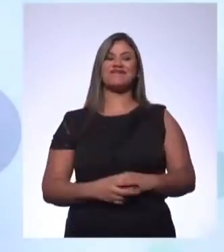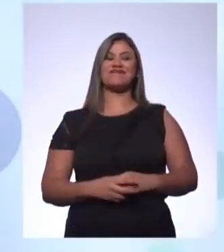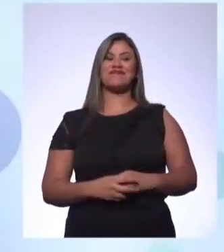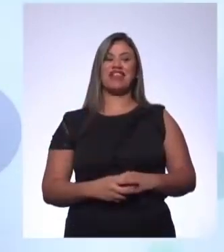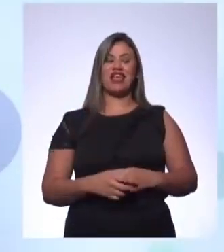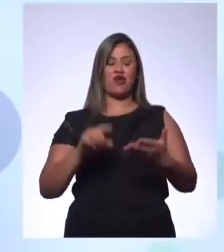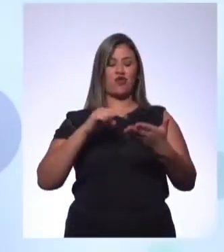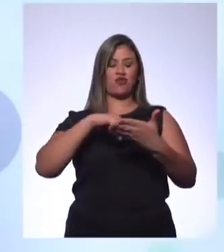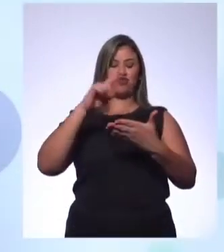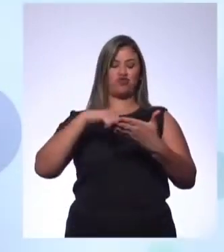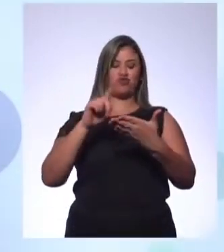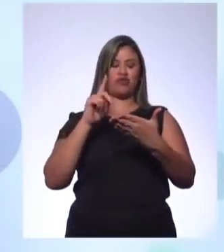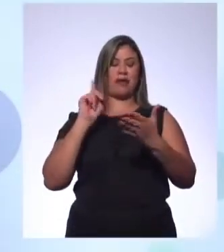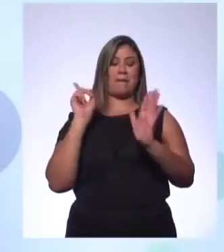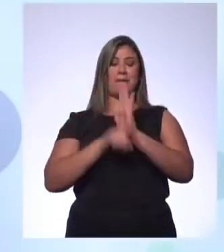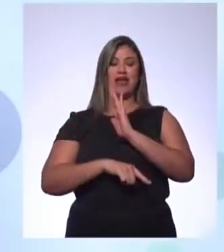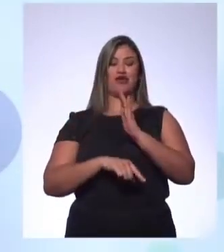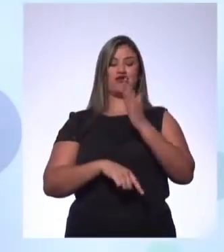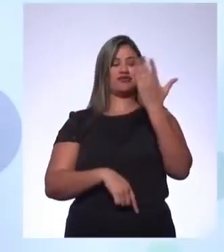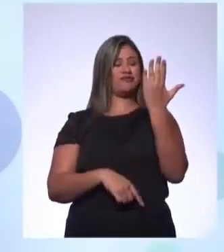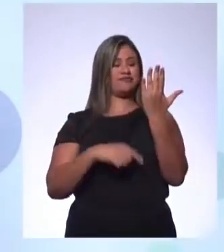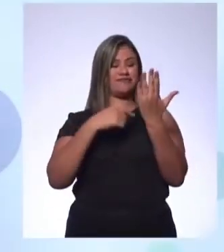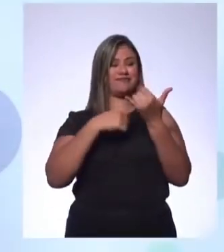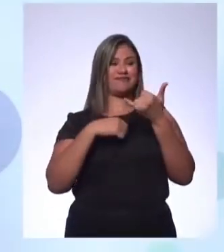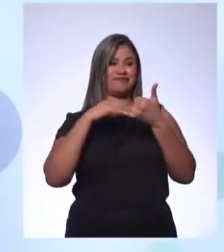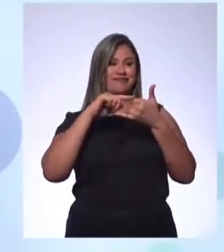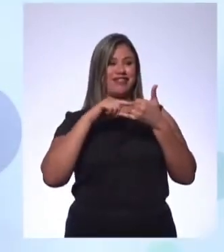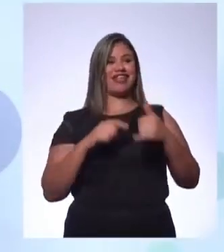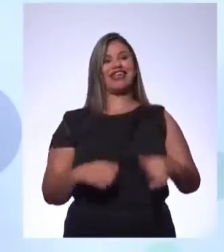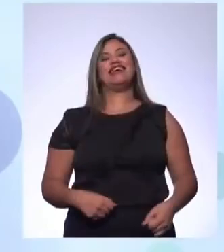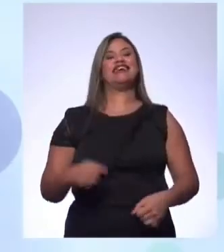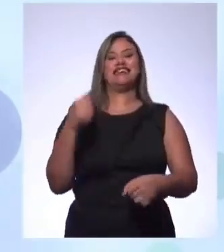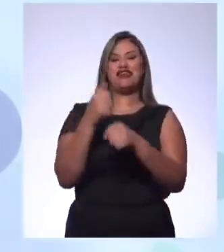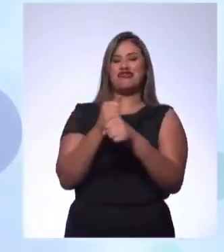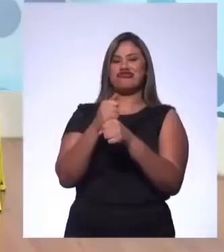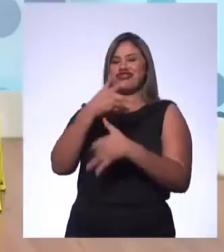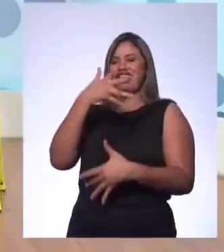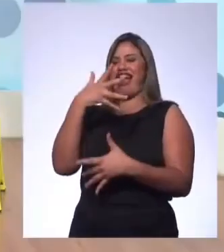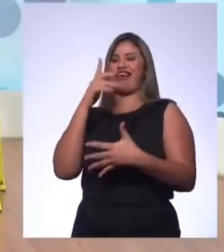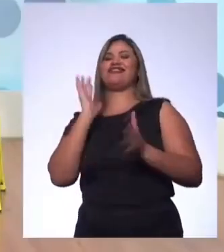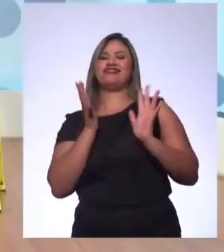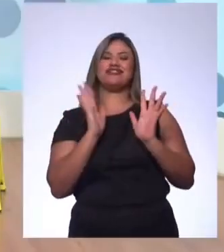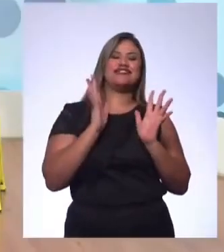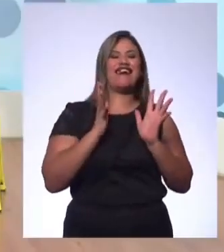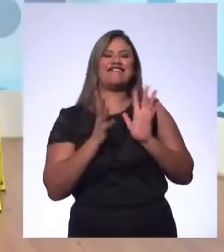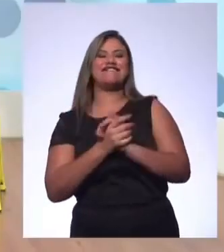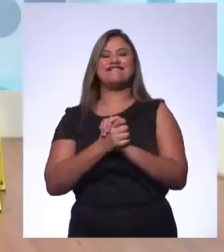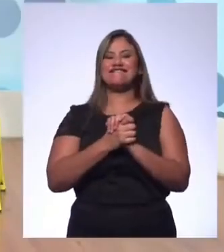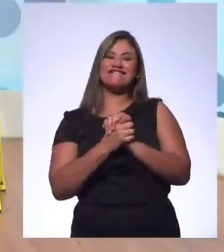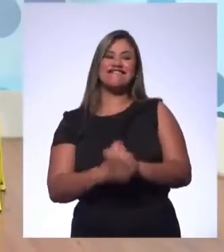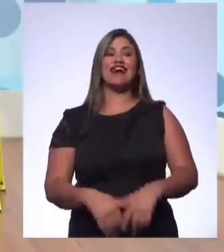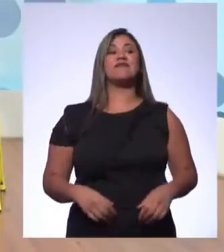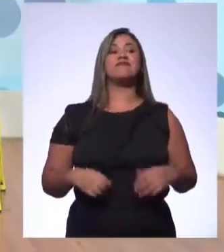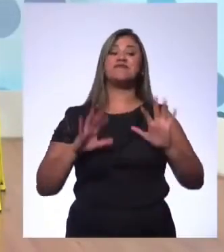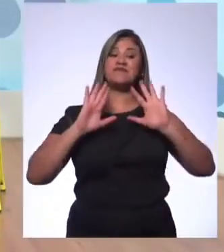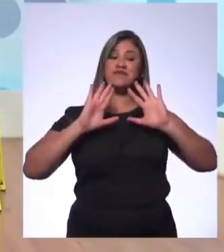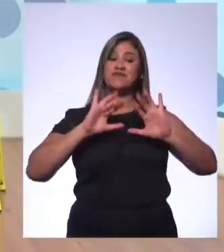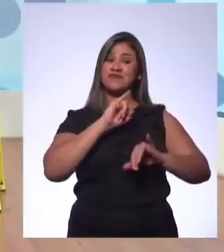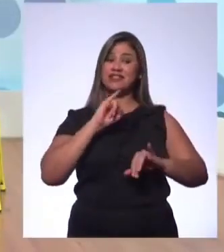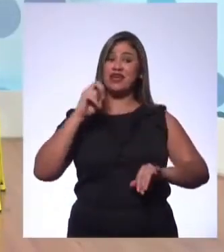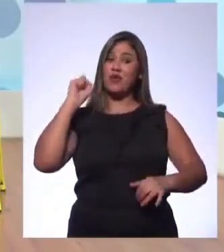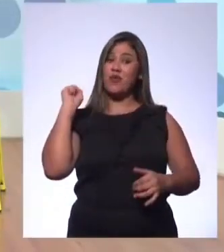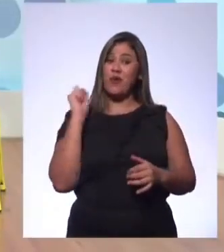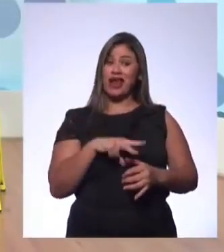a minha pergunta aqui no meu celular antiguinho. E eu já estou com o chat aqui na mão. Aqui, Vamos lá, então. O meu chat está aqui no cantinho. Se eu tiver que